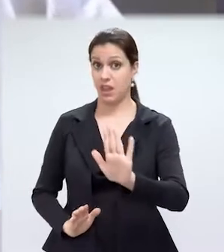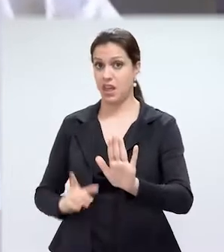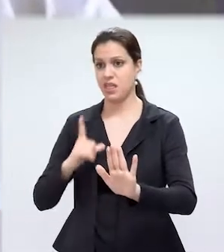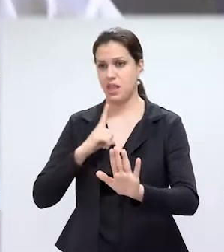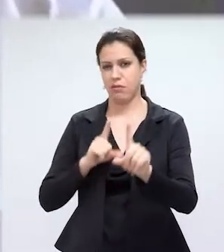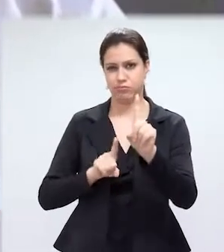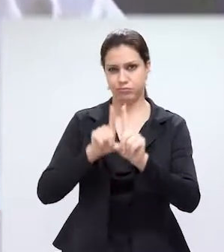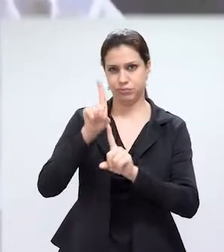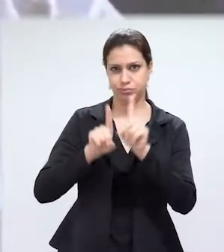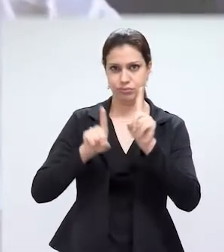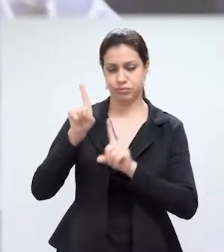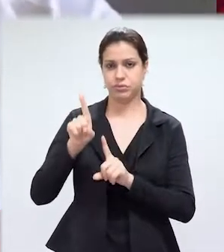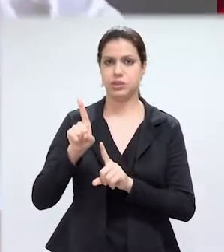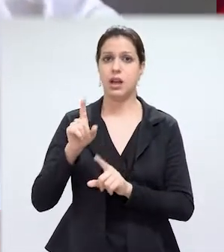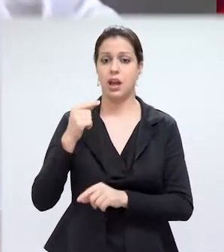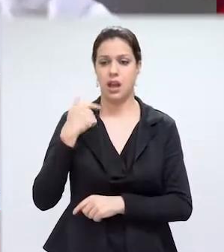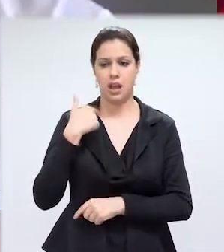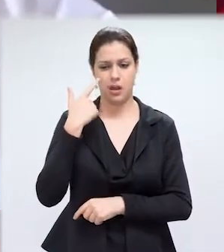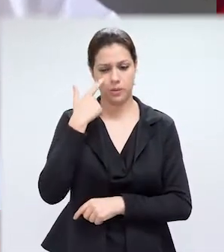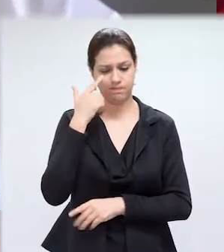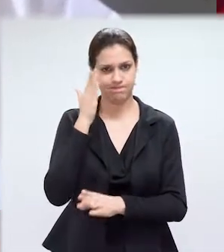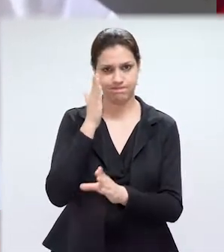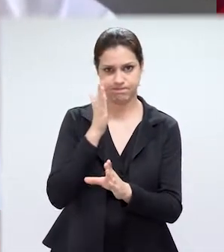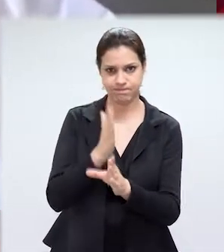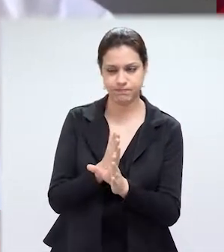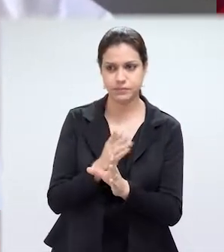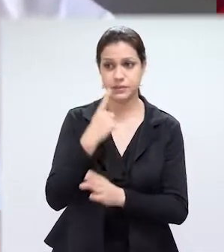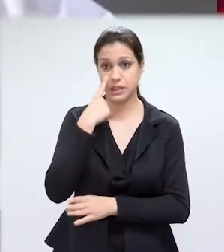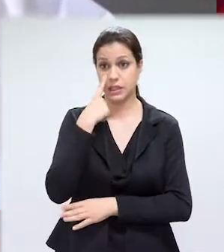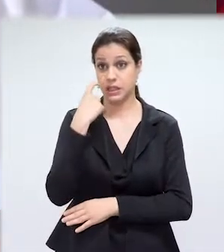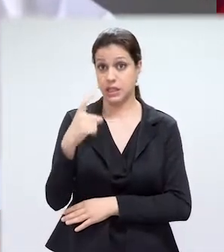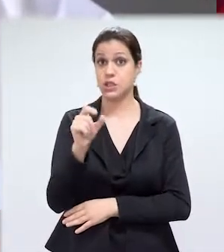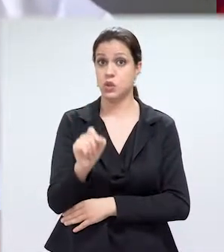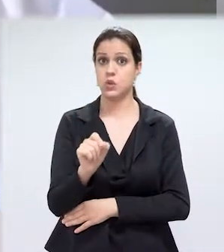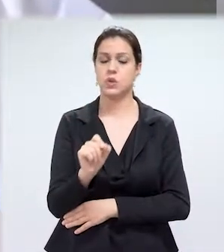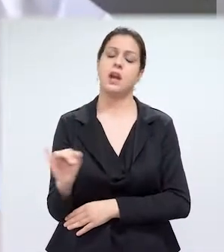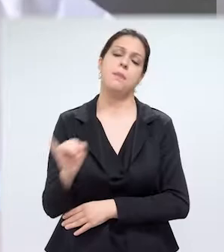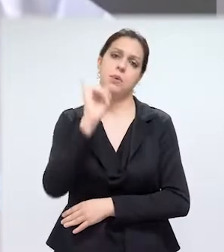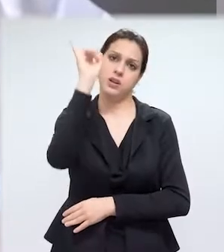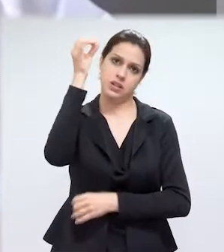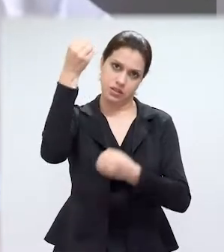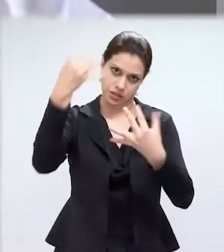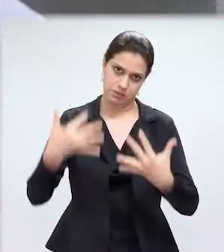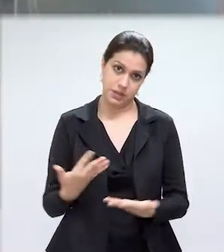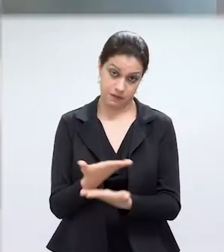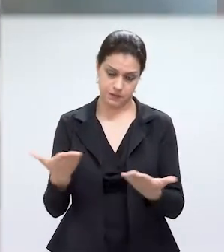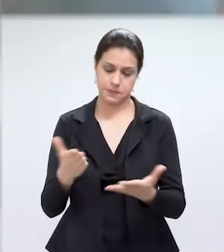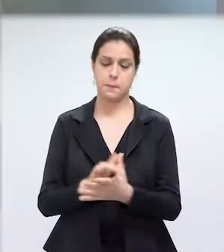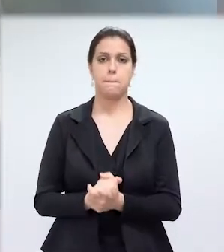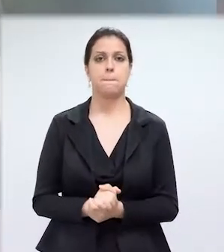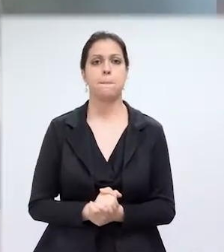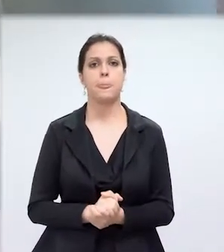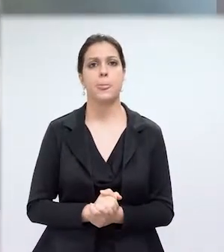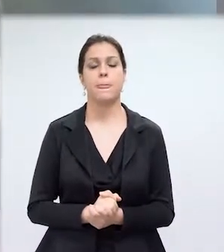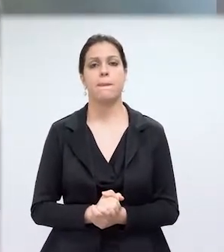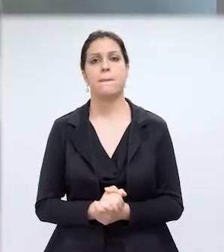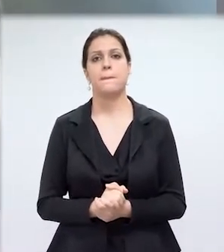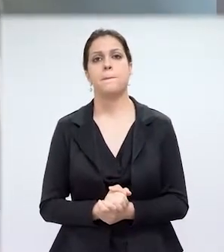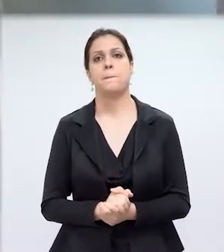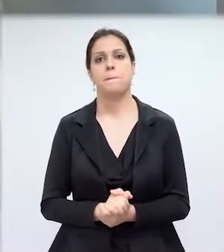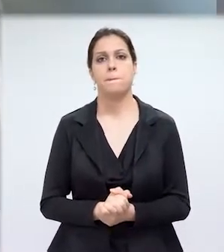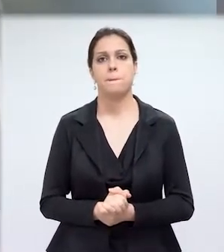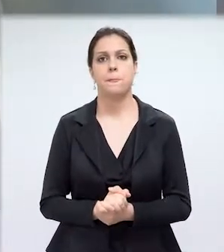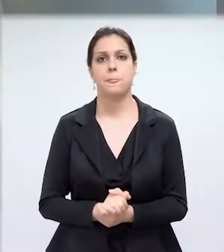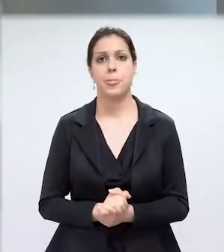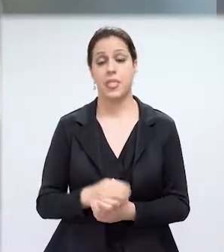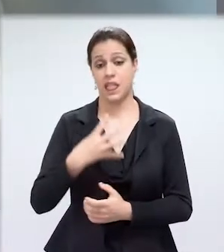Olha, tem um dado que eu estava lendo outro dia que eu achei bem interessante e acho que vale a pena compartilhar